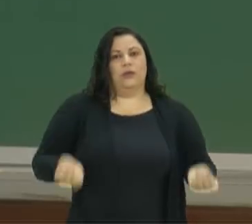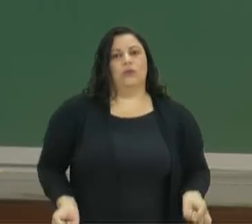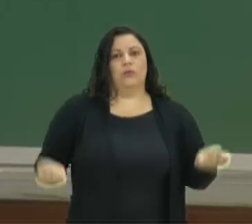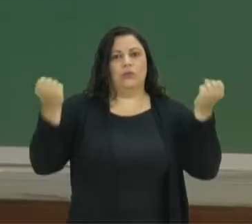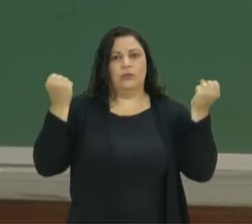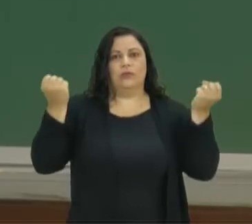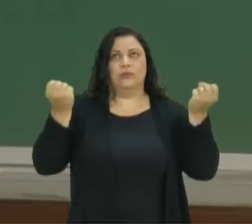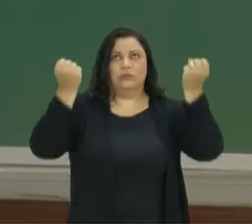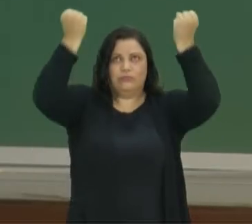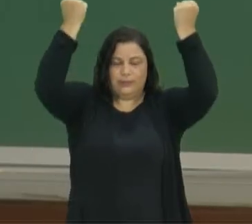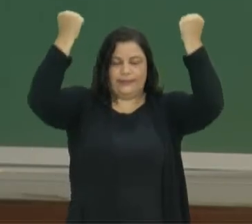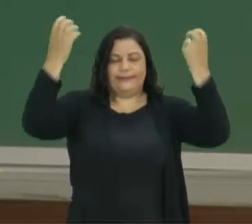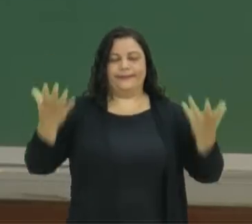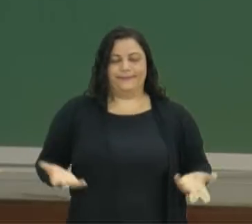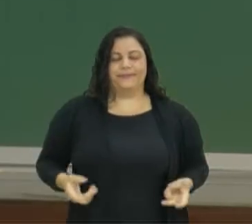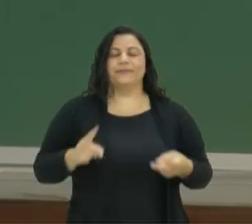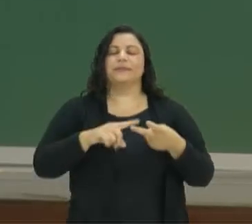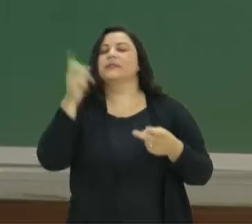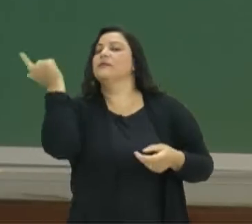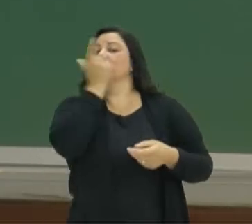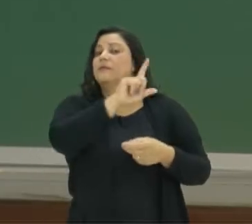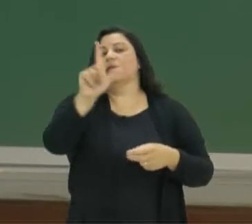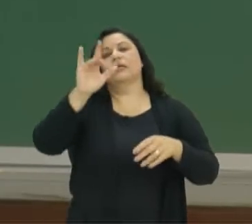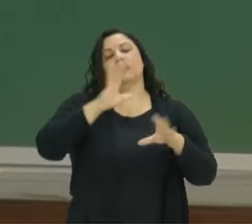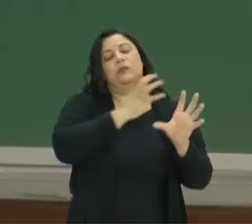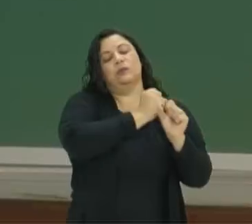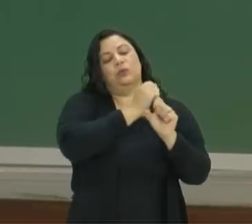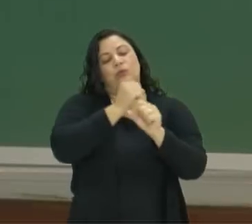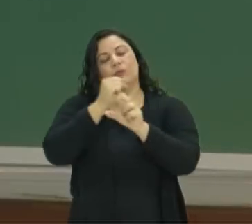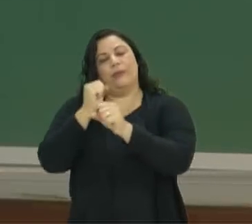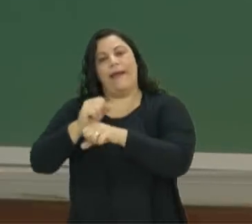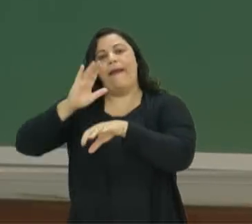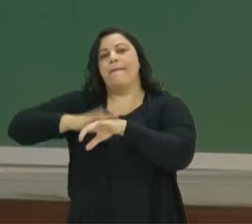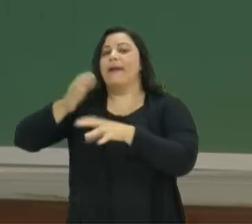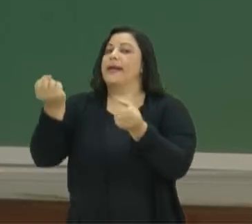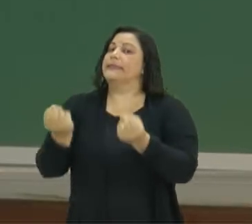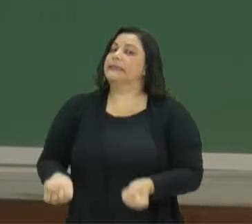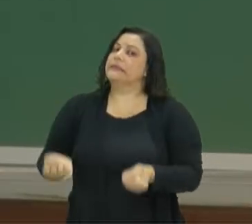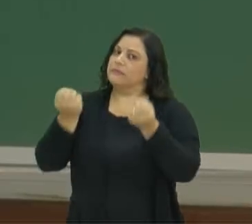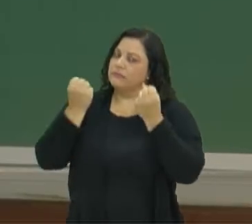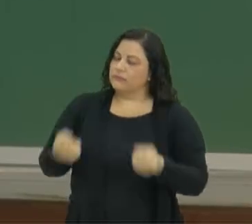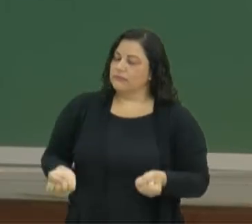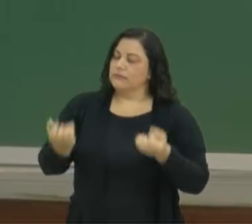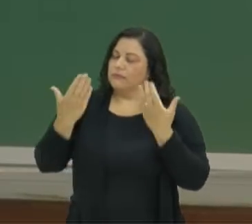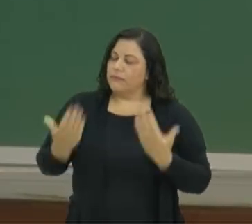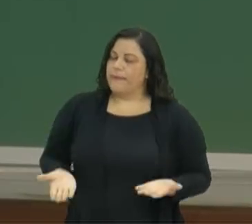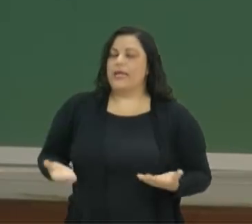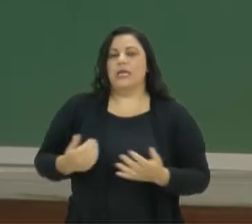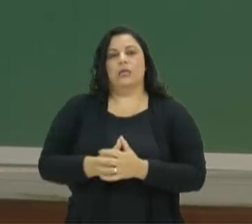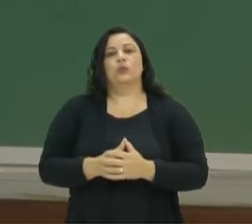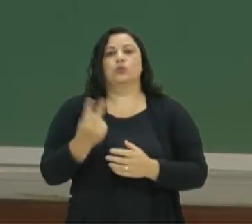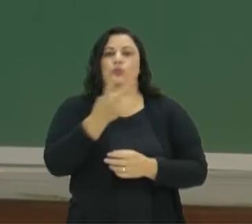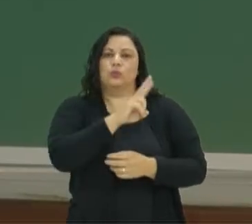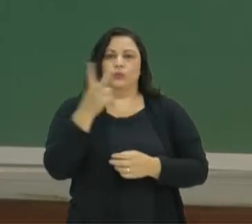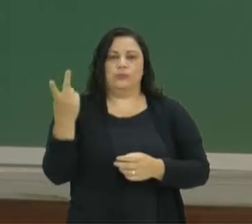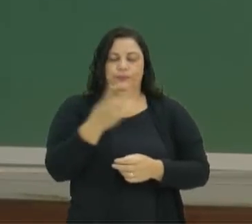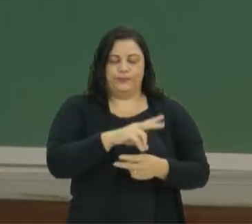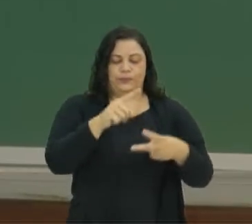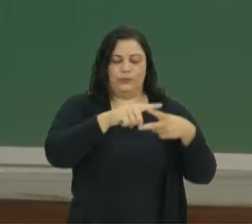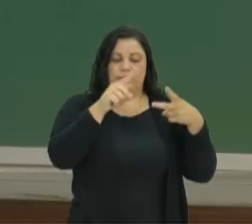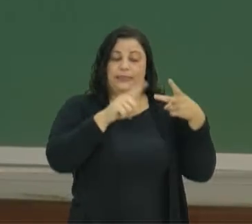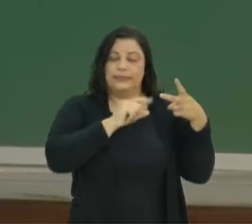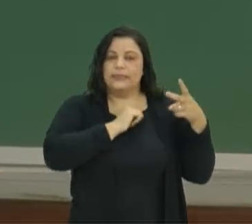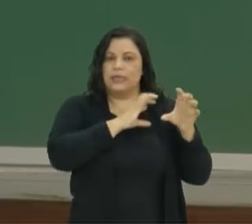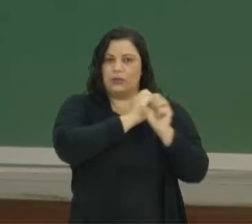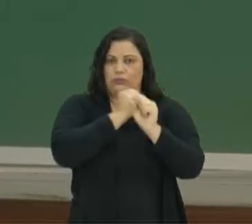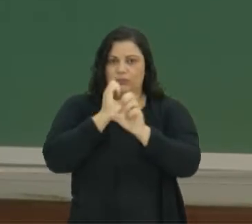o atleta que somar mais peso na sua melhor marca nas duas modalidades, a